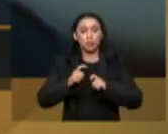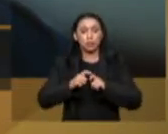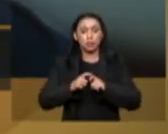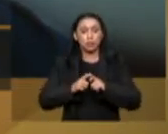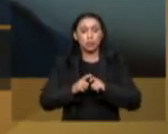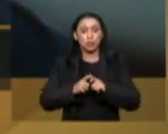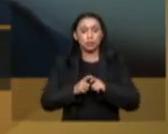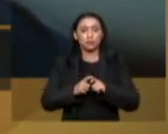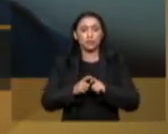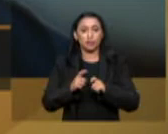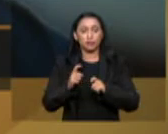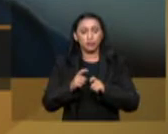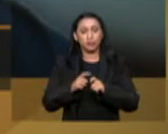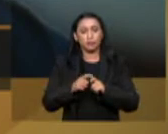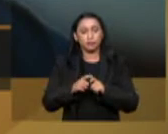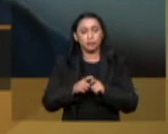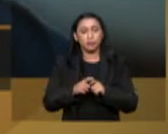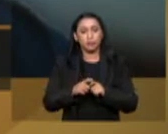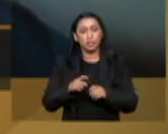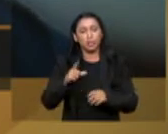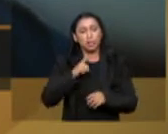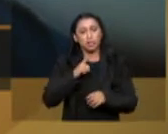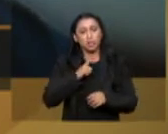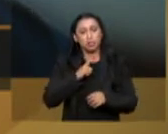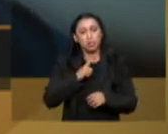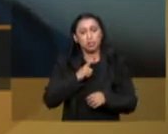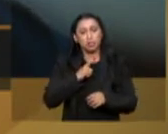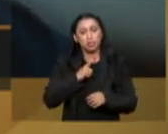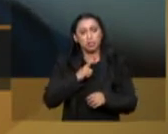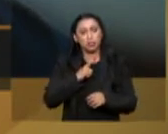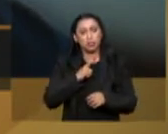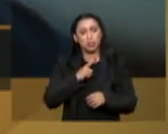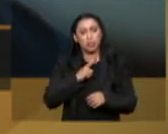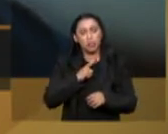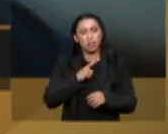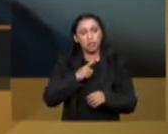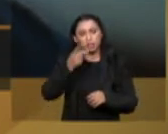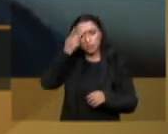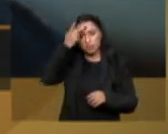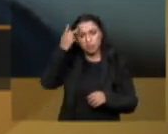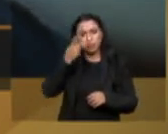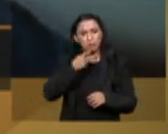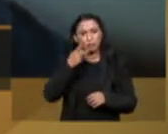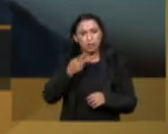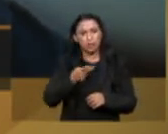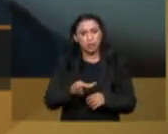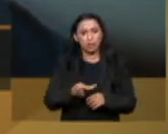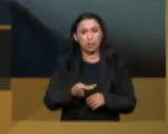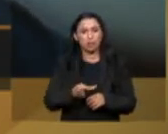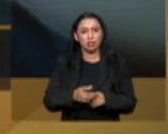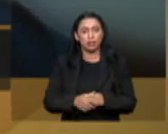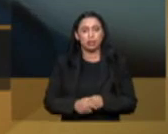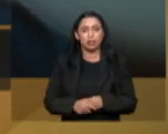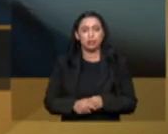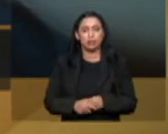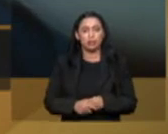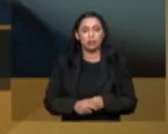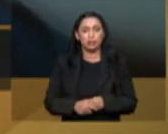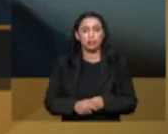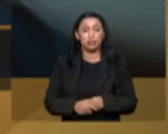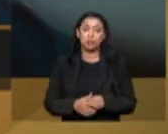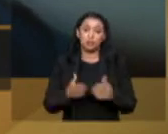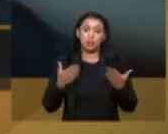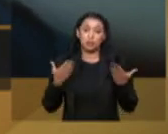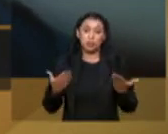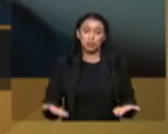marcas de nascença que eu precisava fazer e que houve interpretações as piores possíveis. Então,